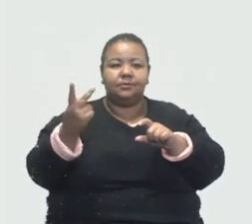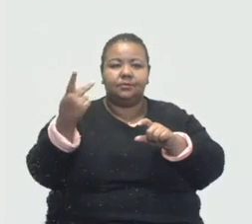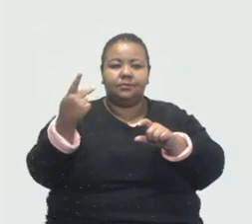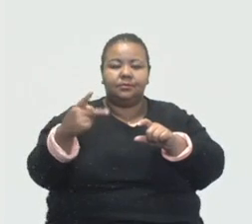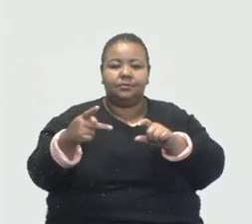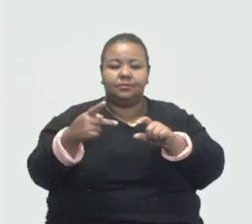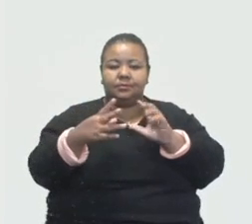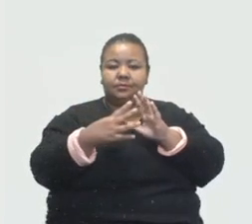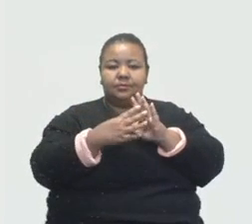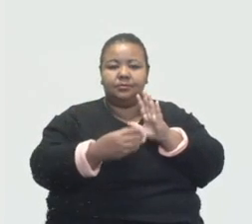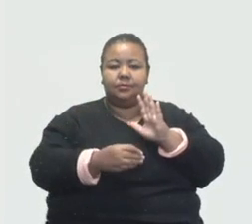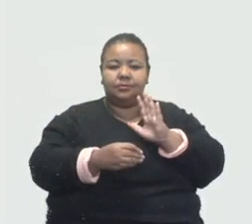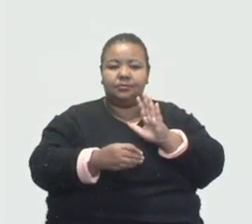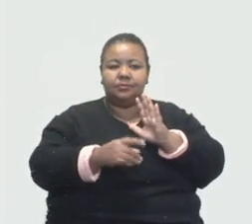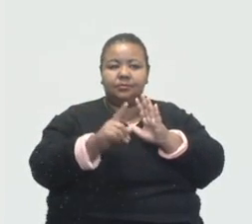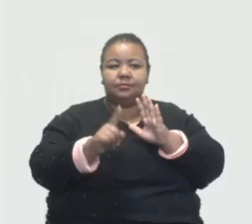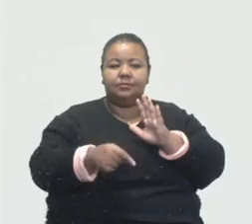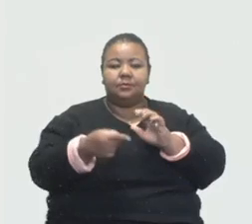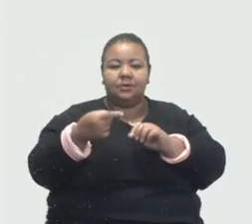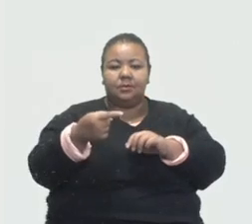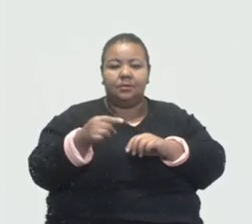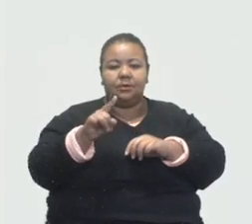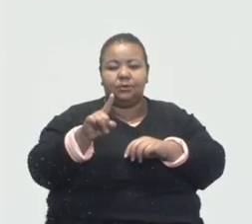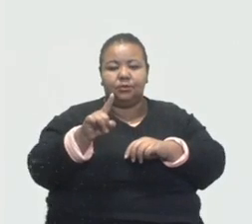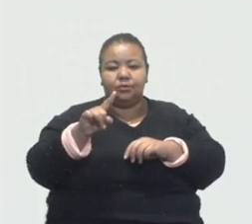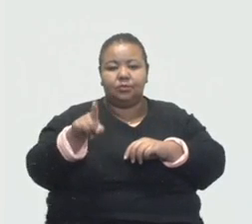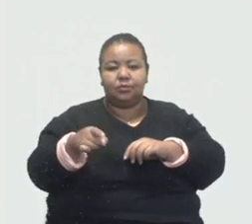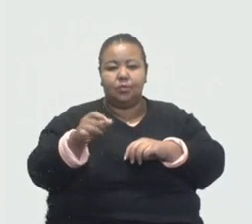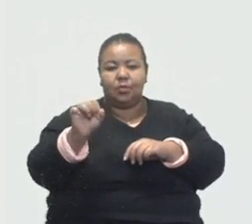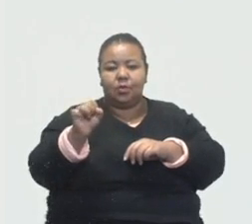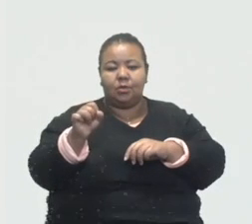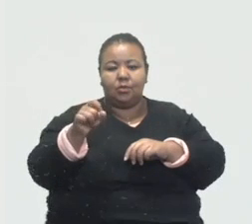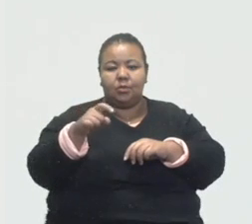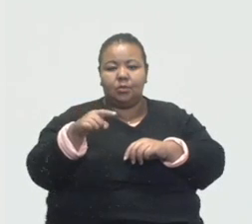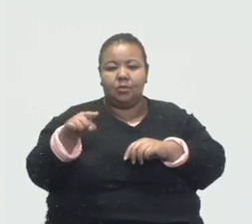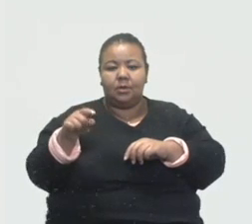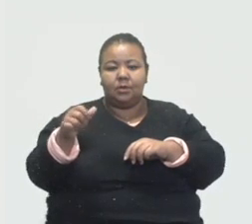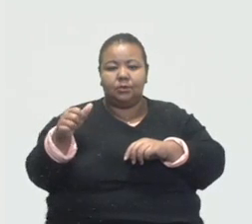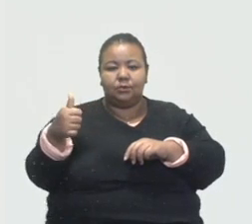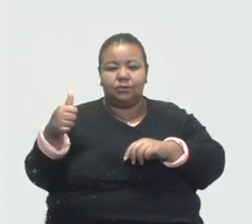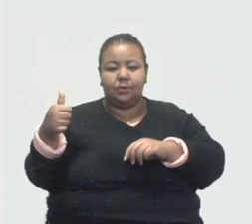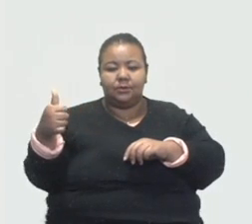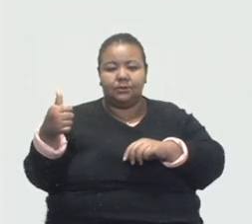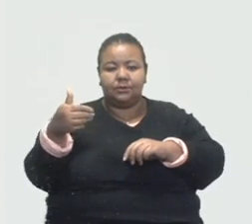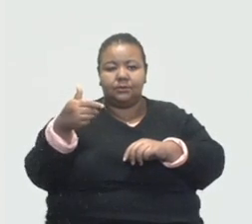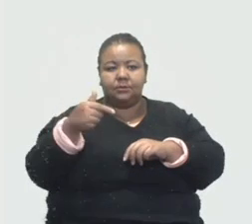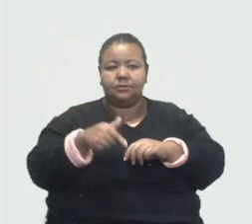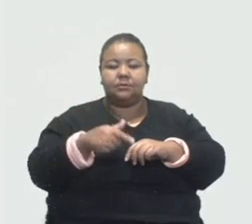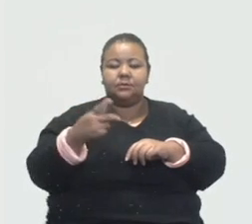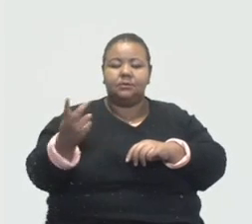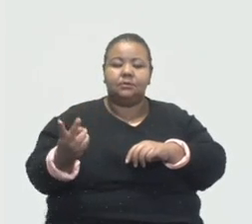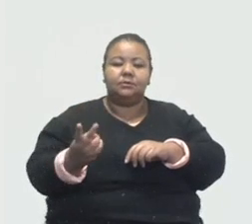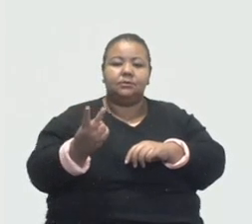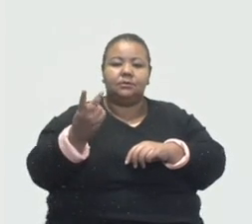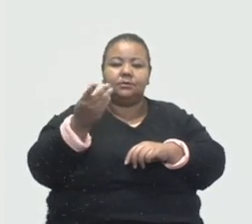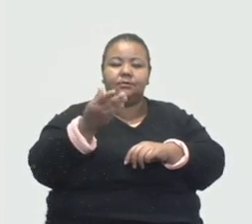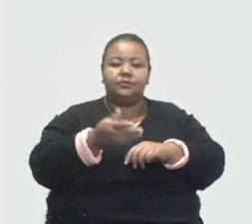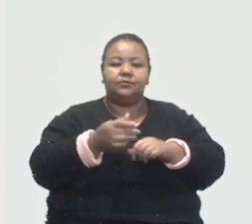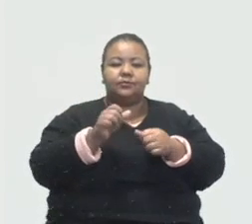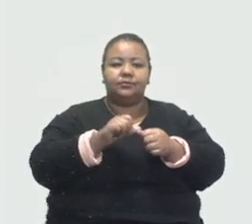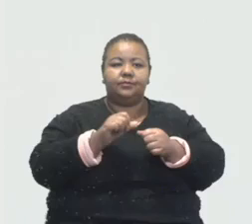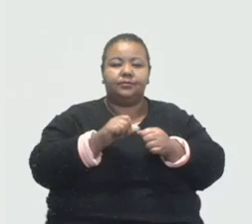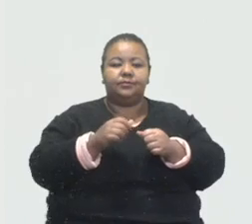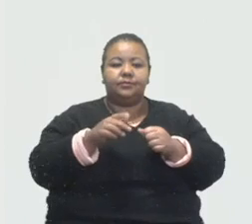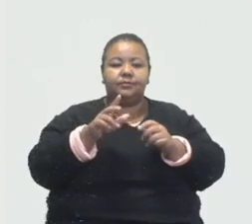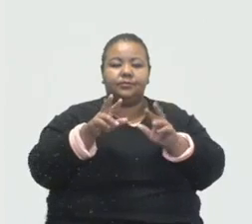nossa imagem? Não é menos 1, 8 e menos 11? Então, este valor, a gente vai fazer agora